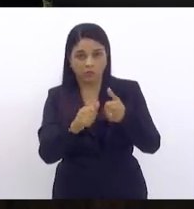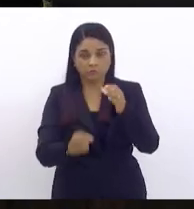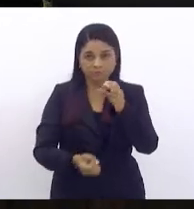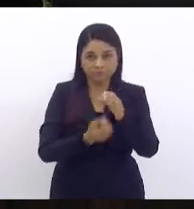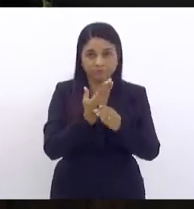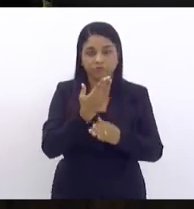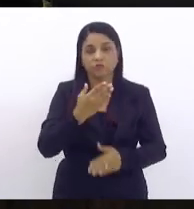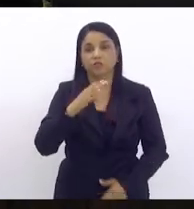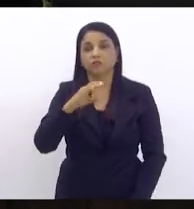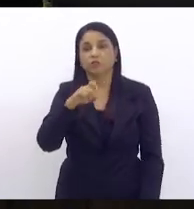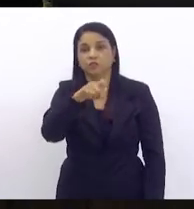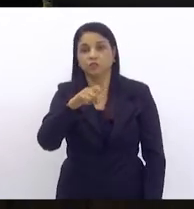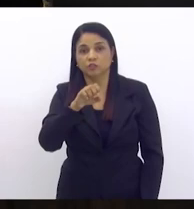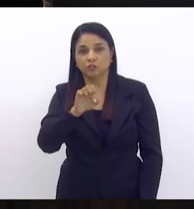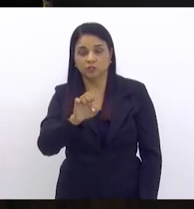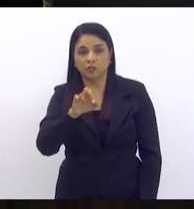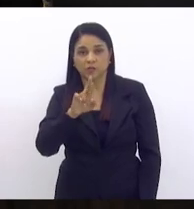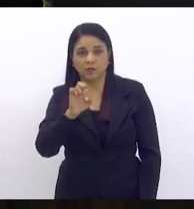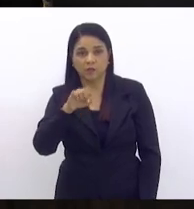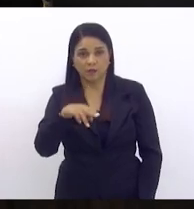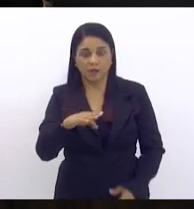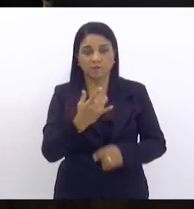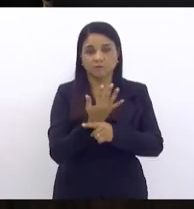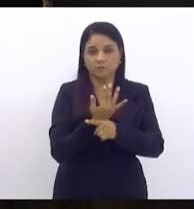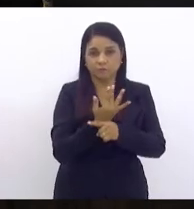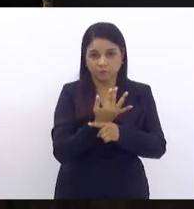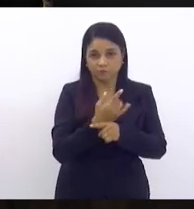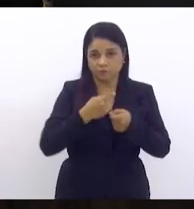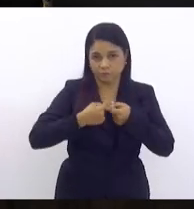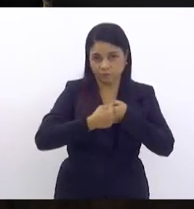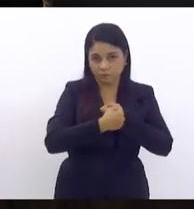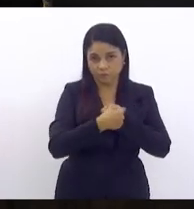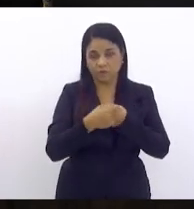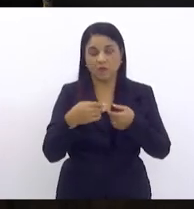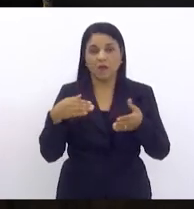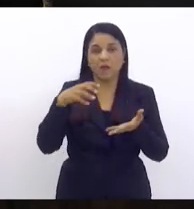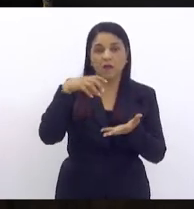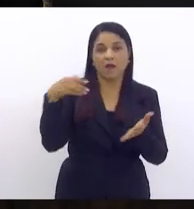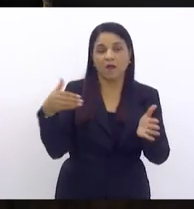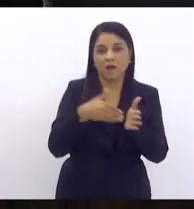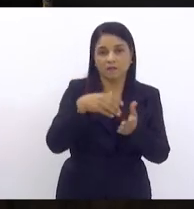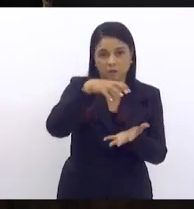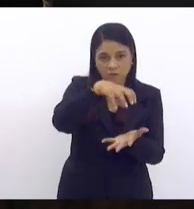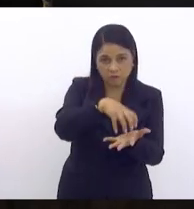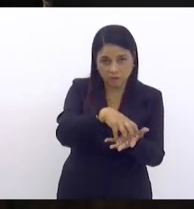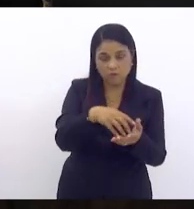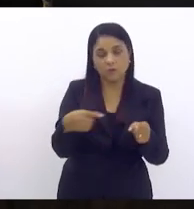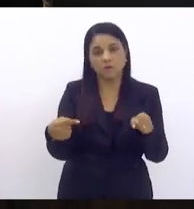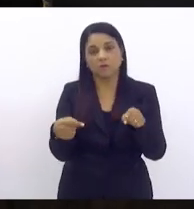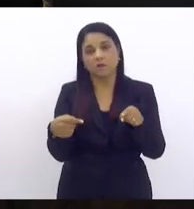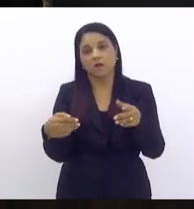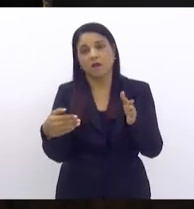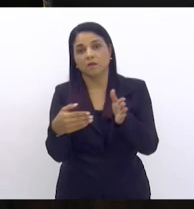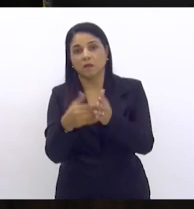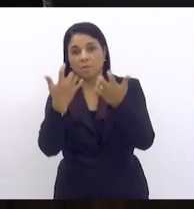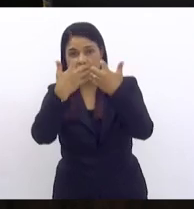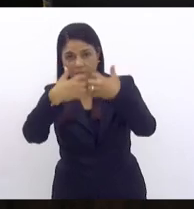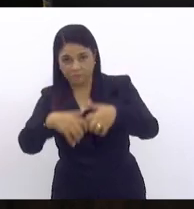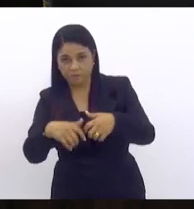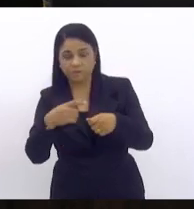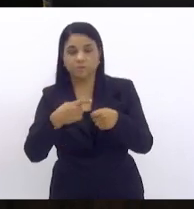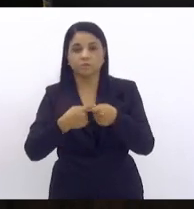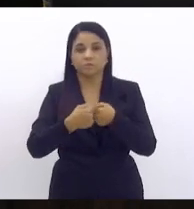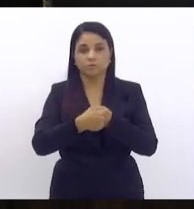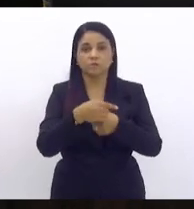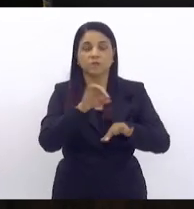Xerém no município de Duque de Caxias até centro no município de Petrópolis. Pareceres da comissão de indicação legislativa